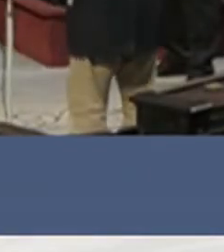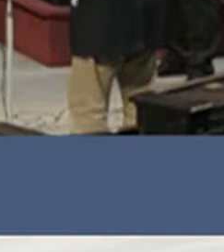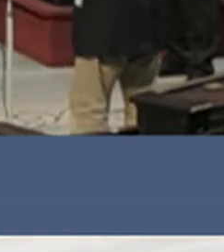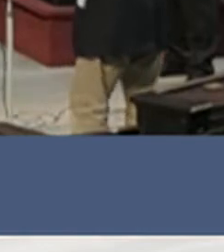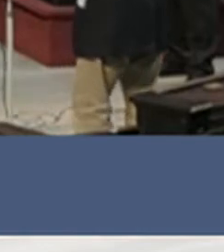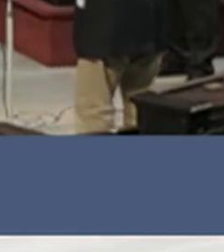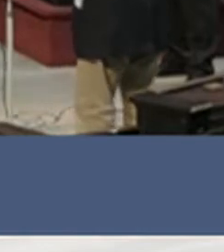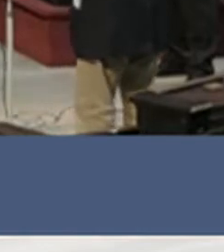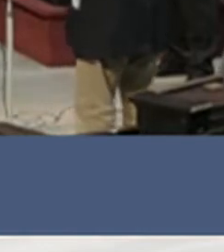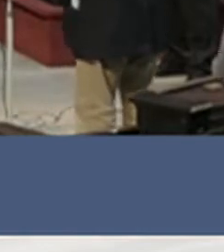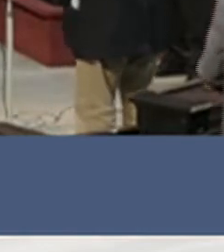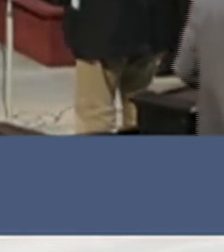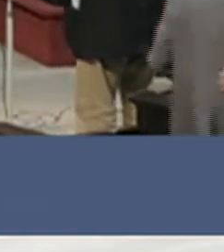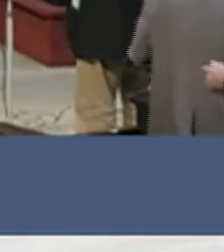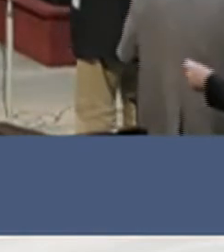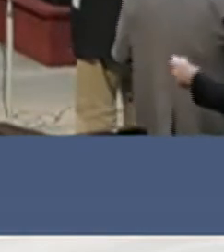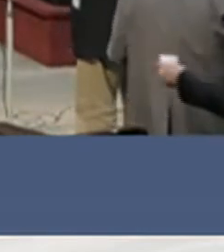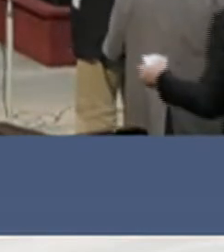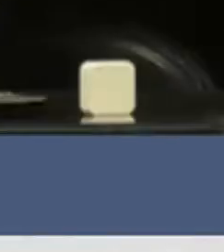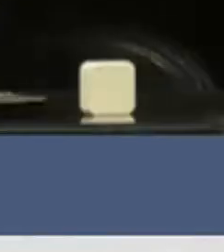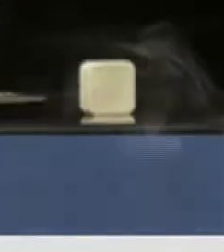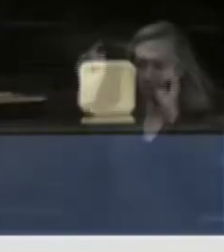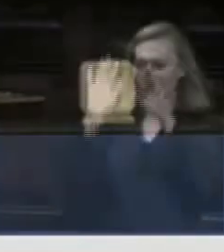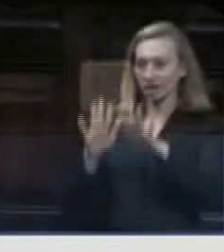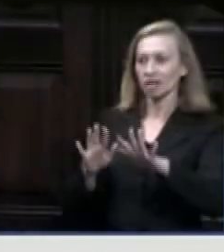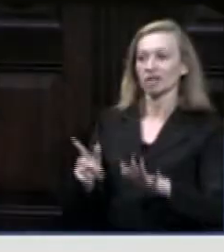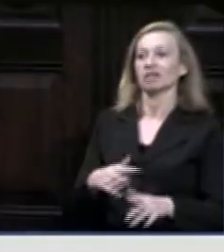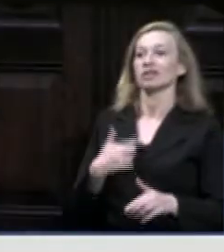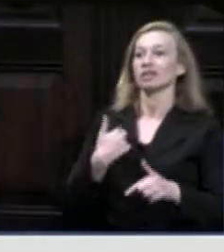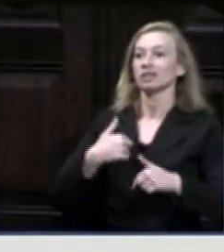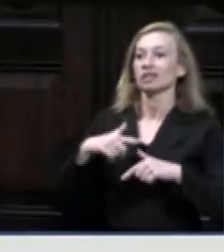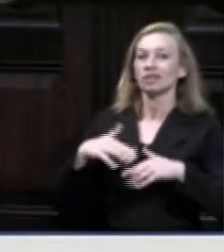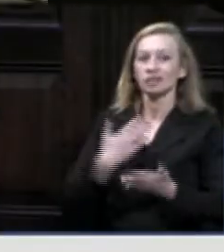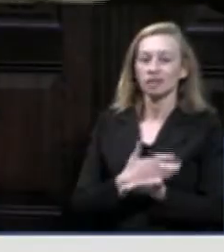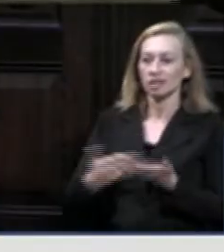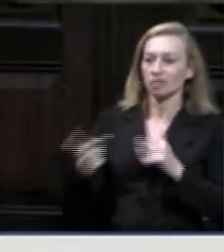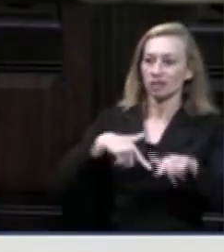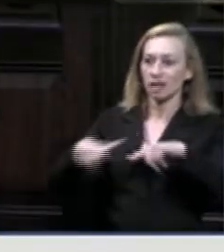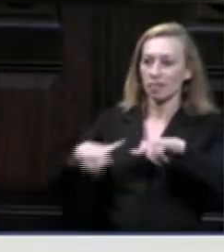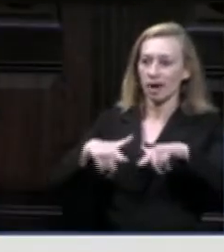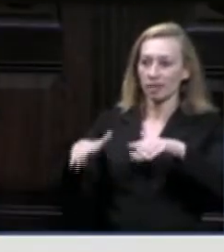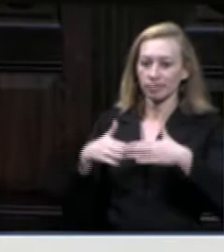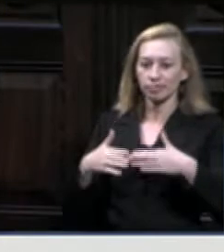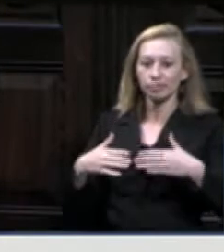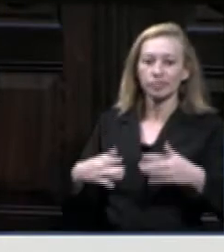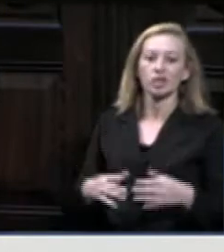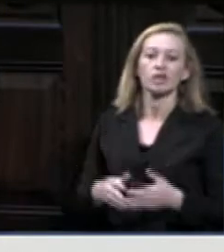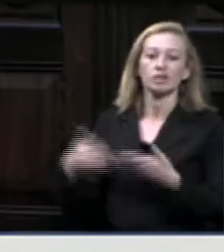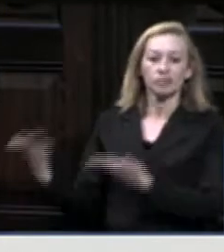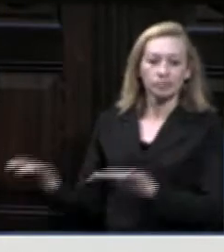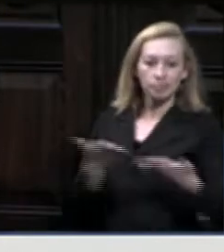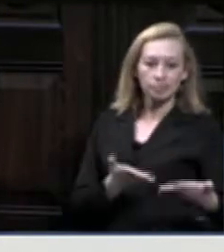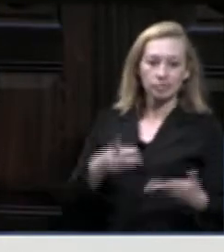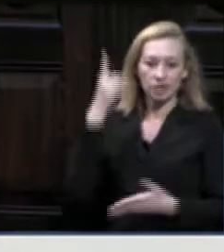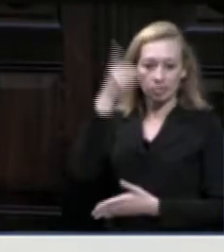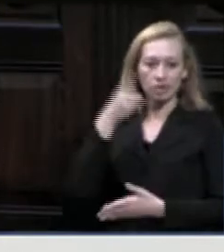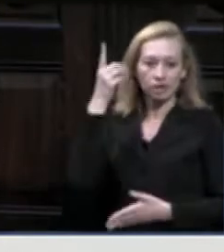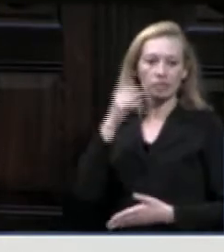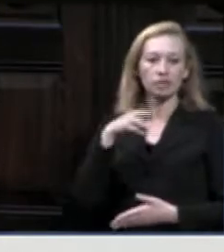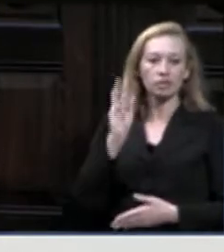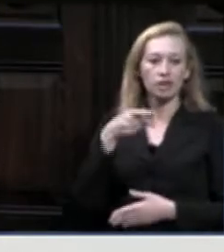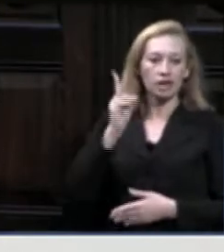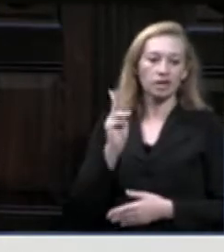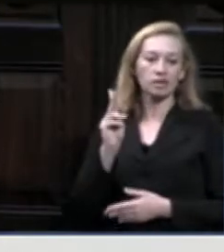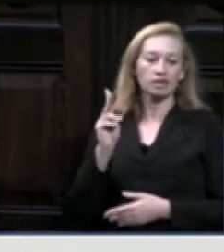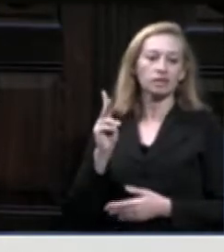Havendo número legal e sob a proteção de Deus, iniciamos os nossos trabalhos. Está aberta a sessão. A presidência convida o nobre deputado Valdec Carneiro para